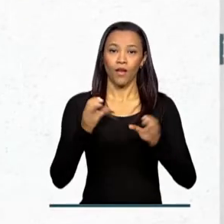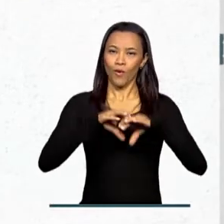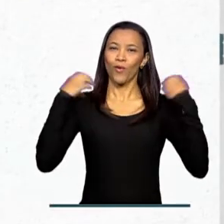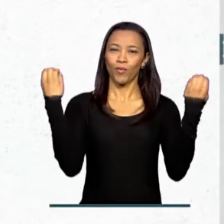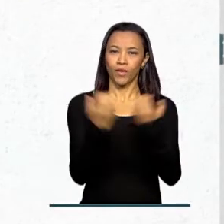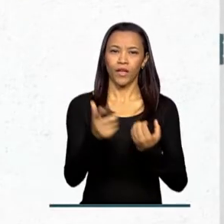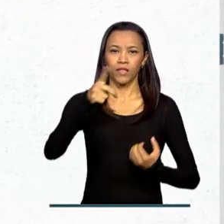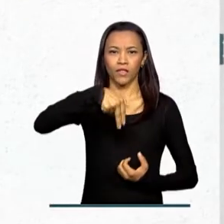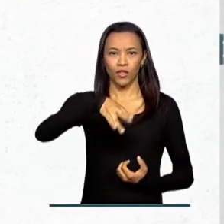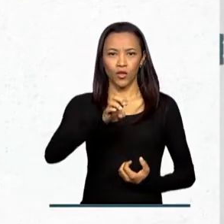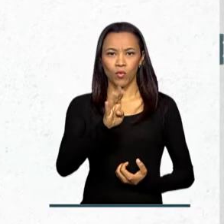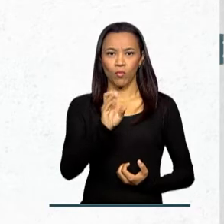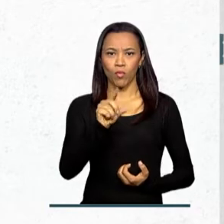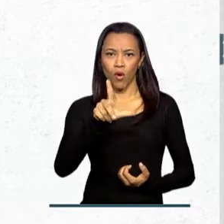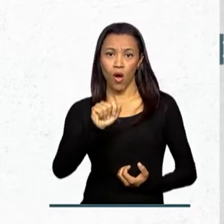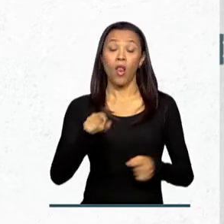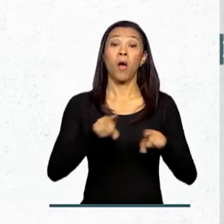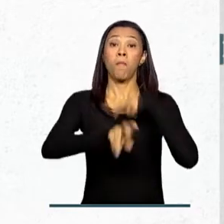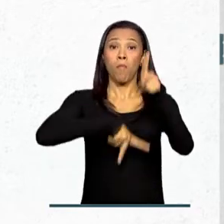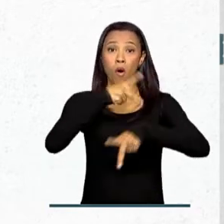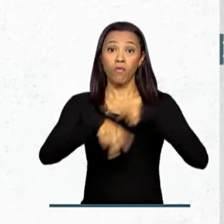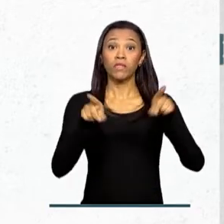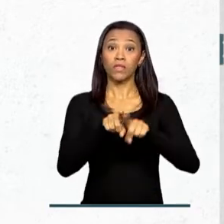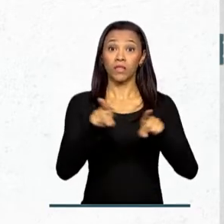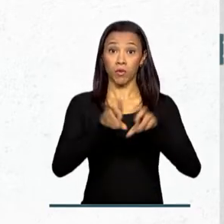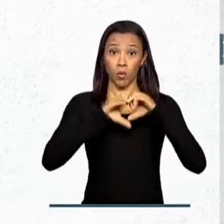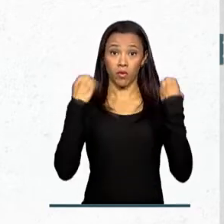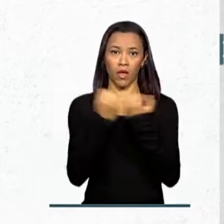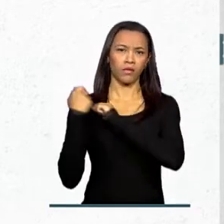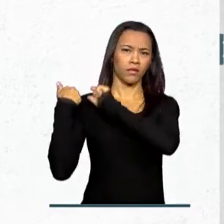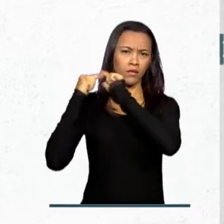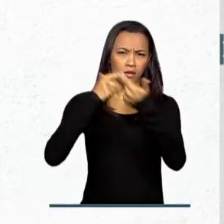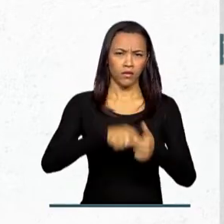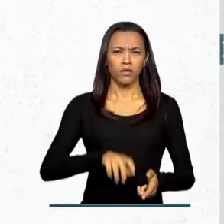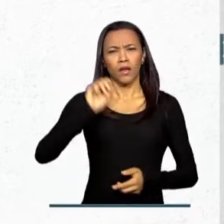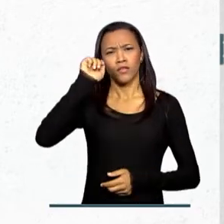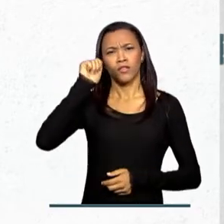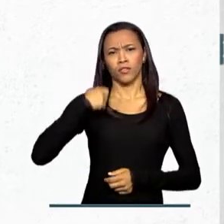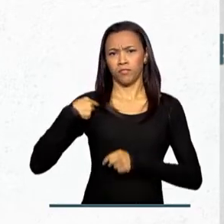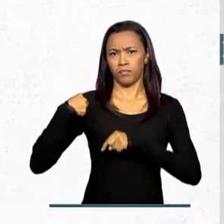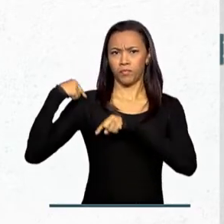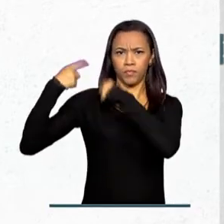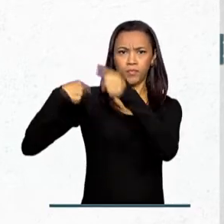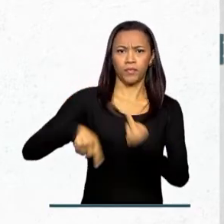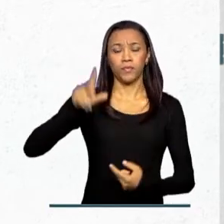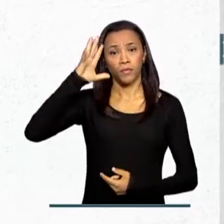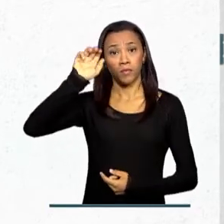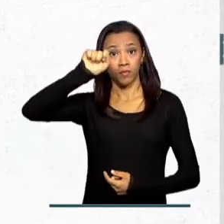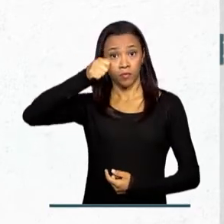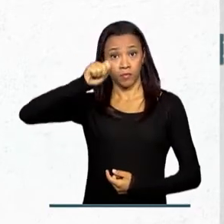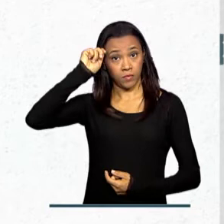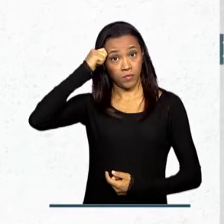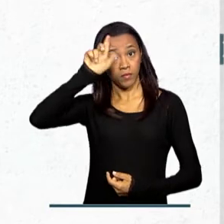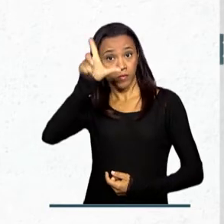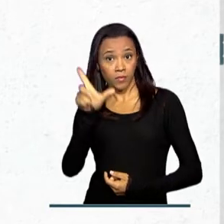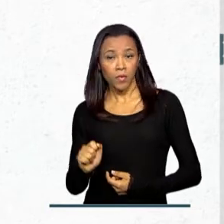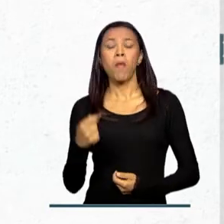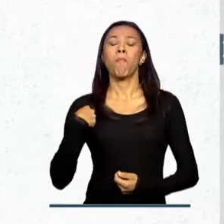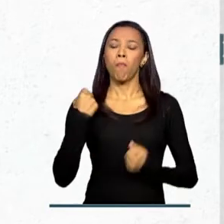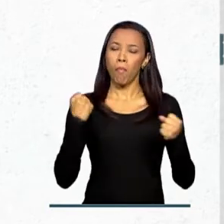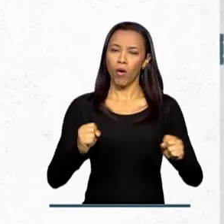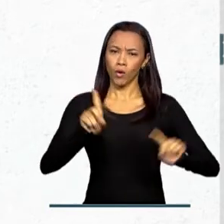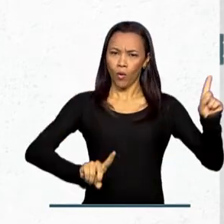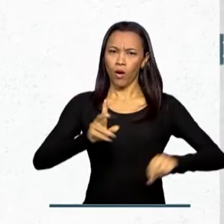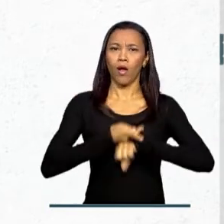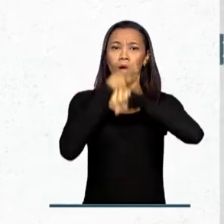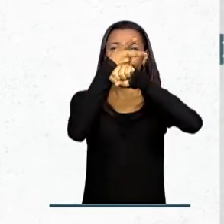Comunidades quilombolas, povos e comunidades tradicionais de matriz africana e outros coletivos negros podem concorrer ao Prêmio de